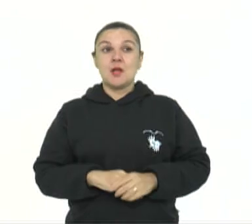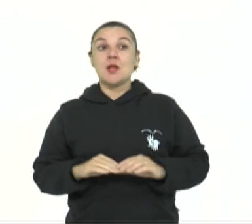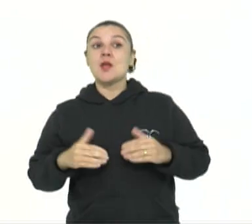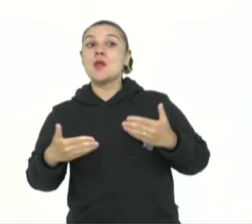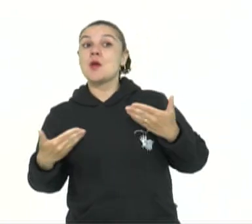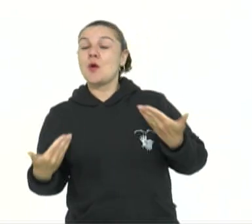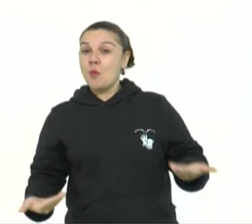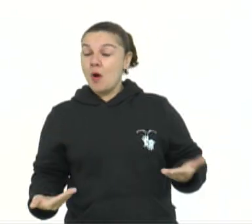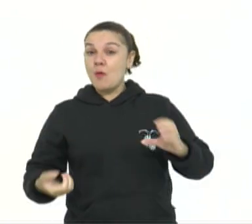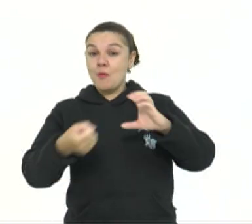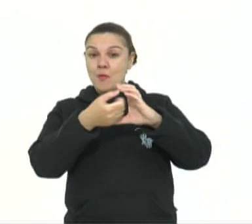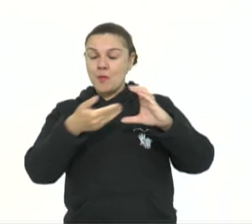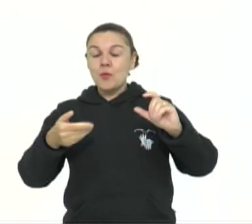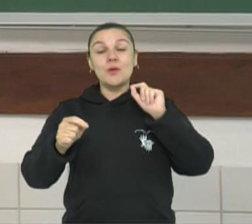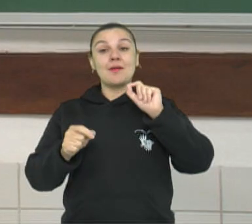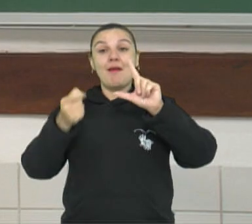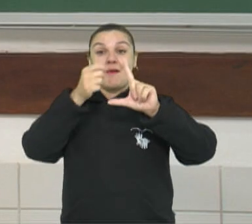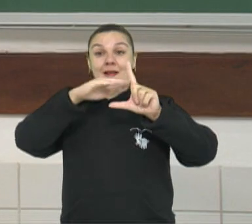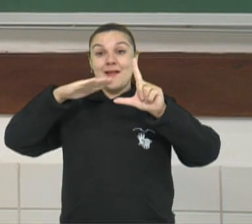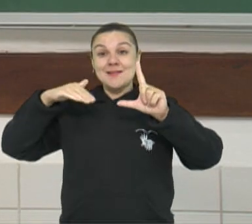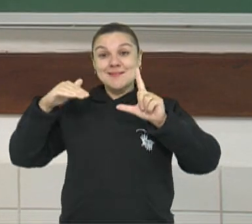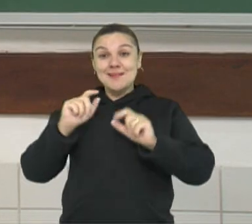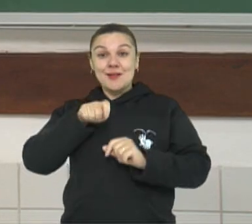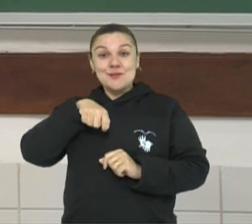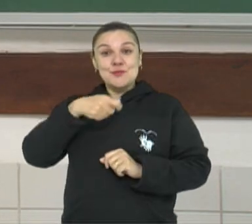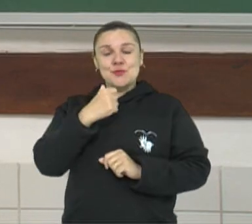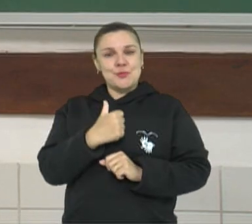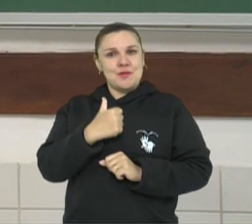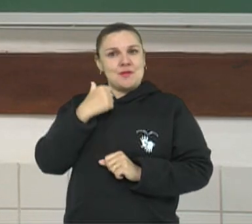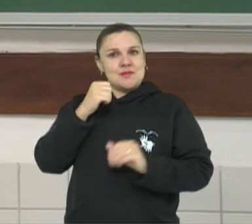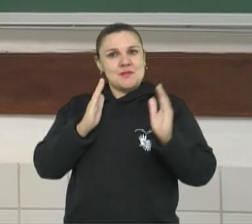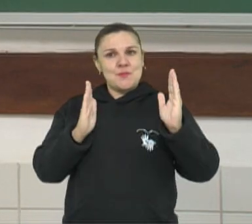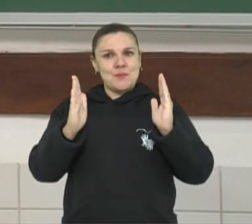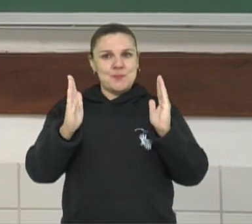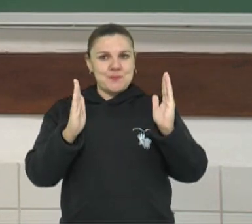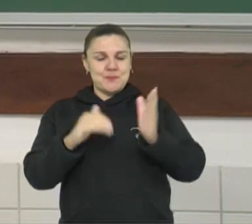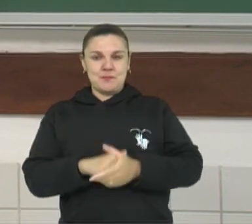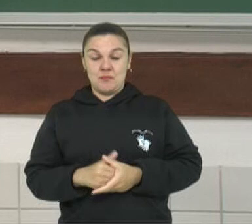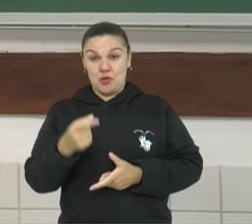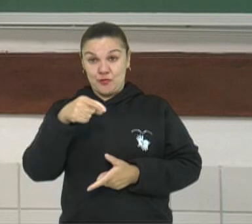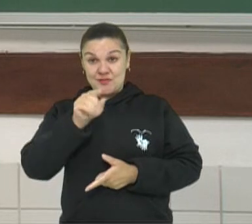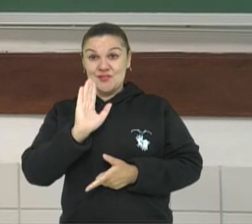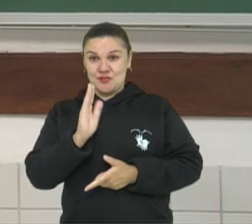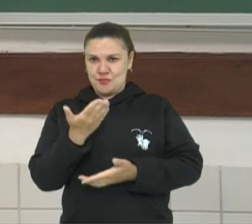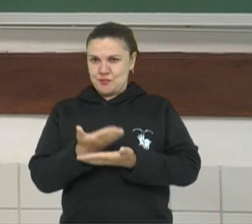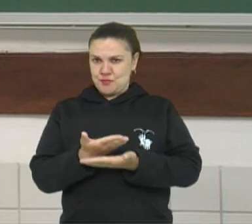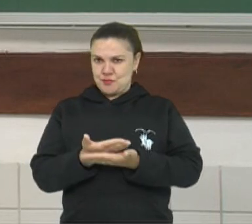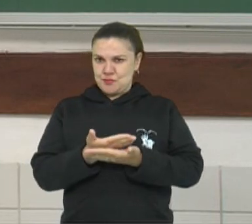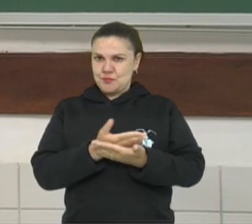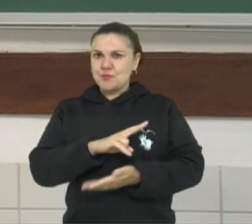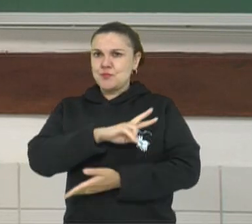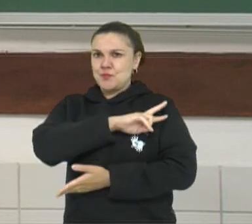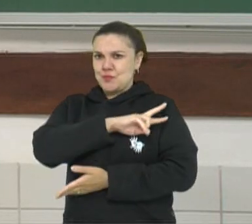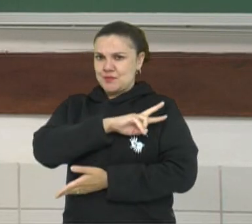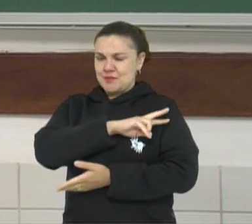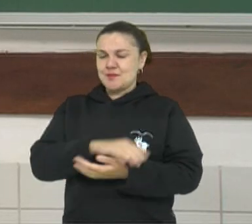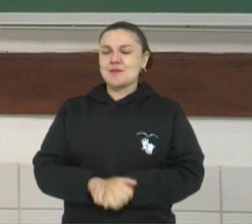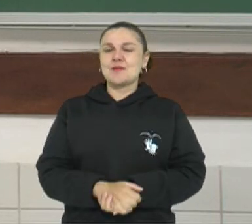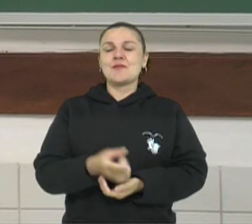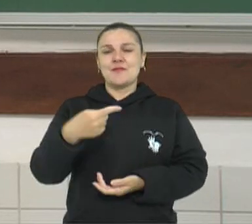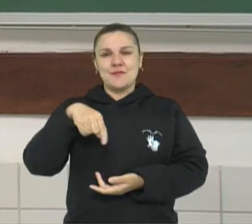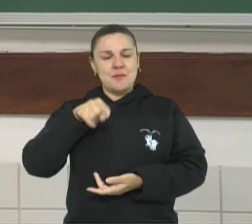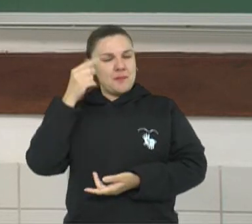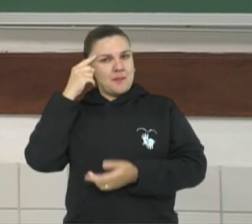quais são os aspectos estéticos desse período? Você já estudou isso na 2ª série